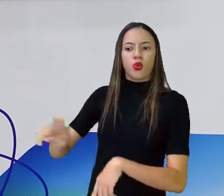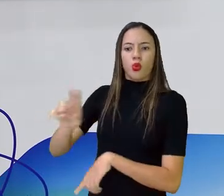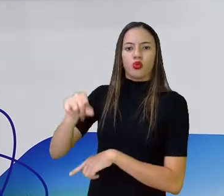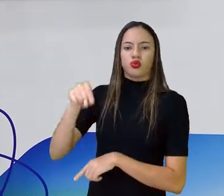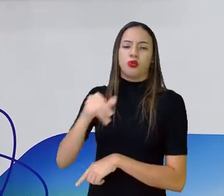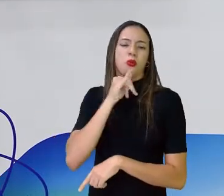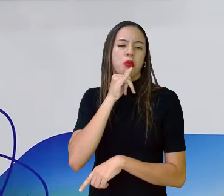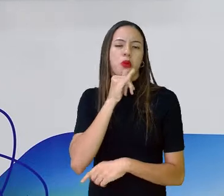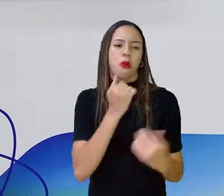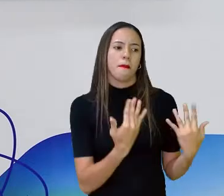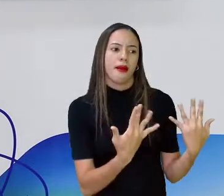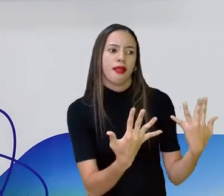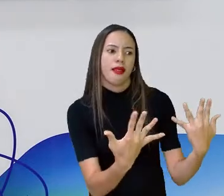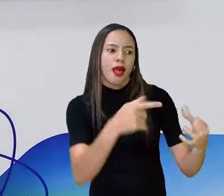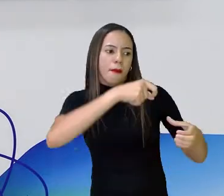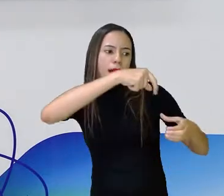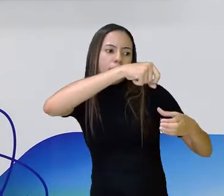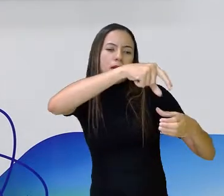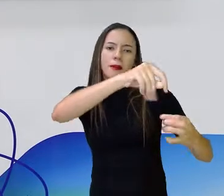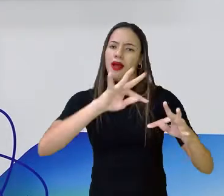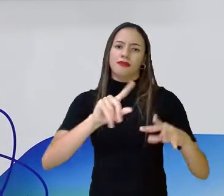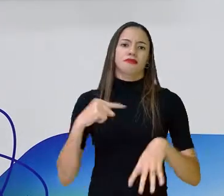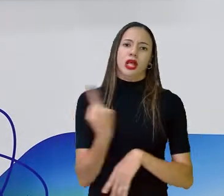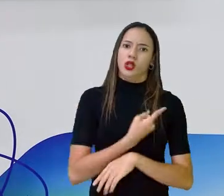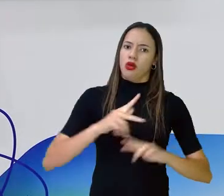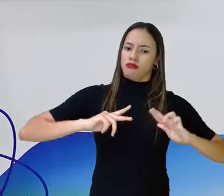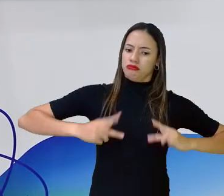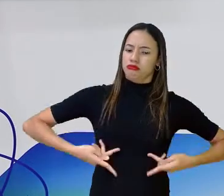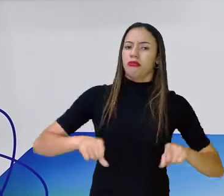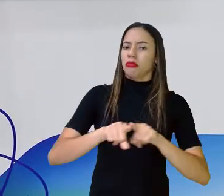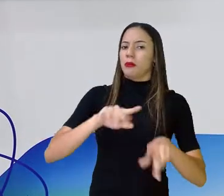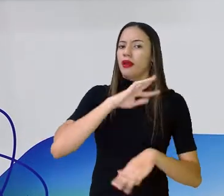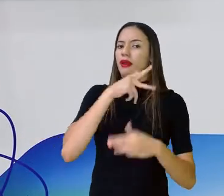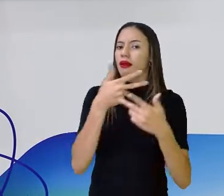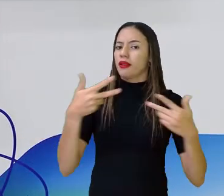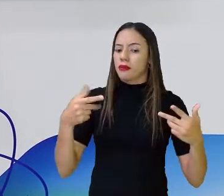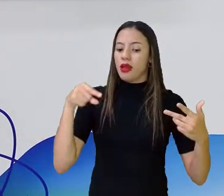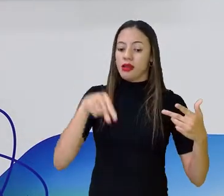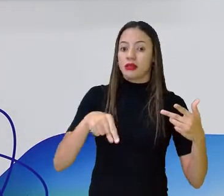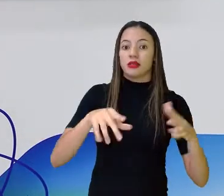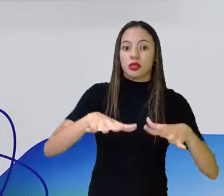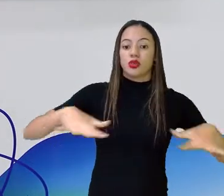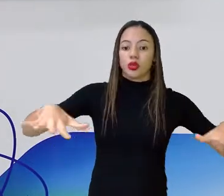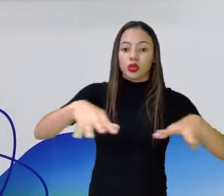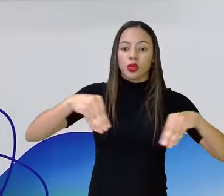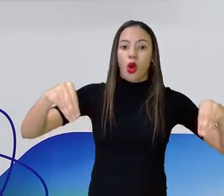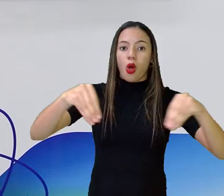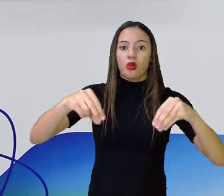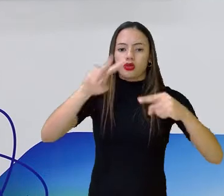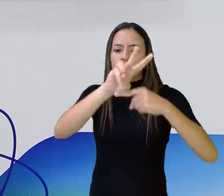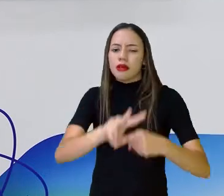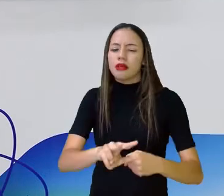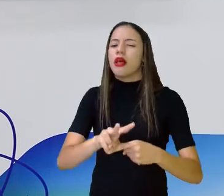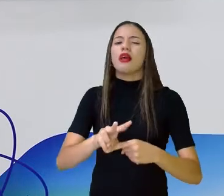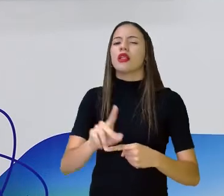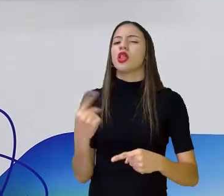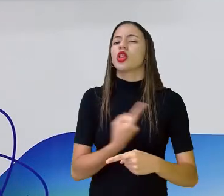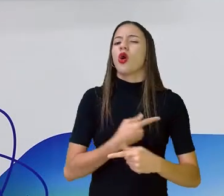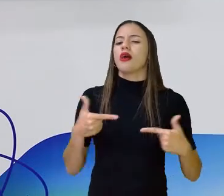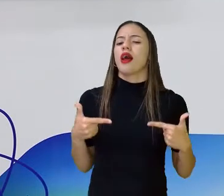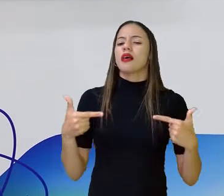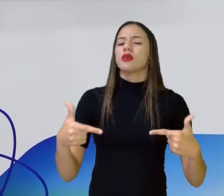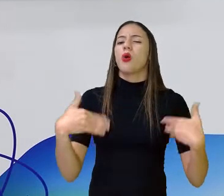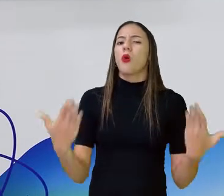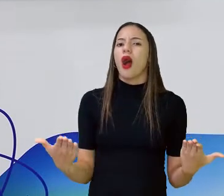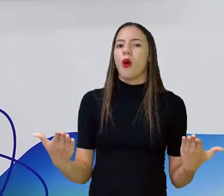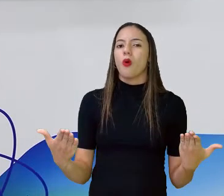para os animais, para a natureza como um todo. E para que ele esteja sempre preservado, uma das ações que a gente pode fazer é jogar